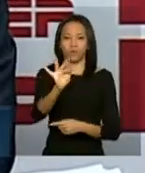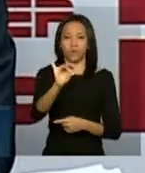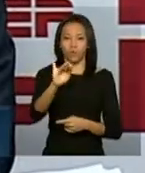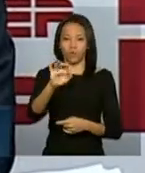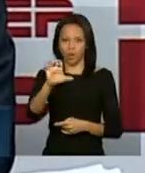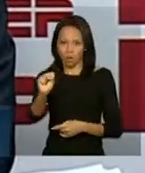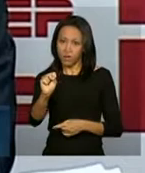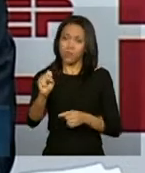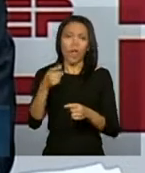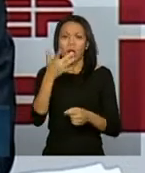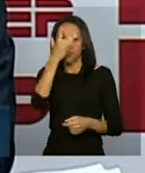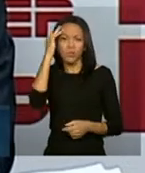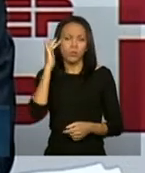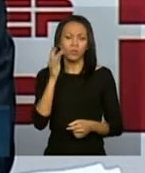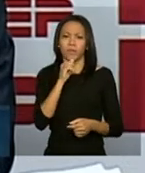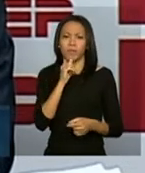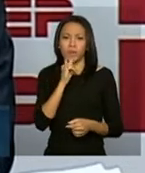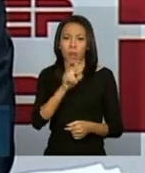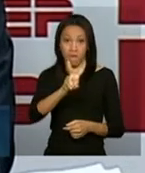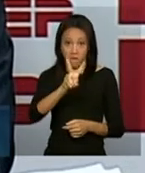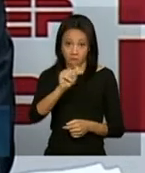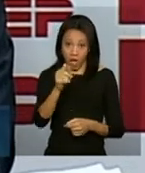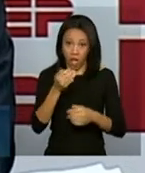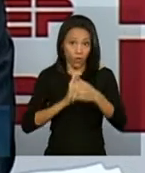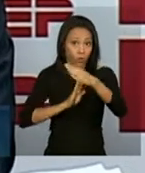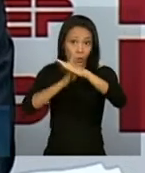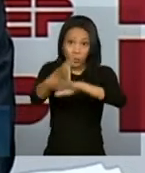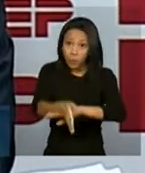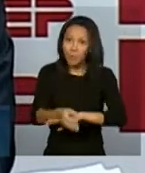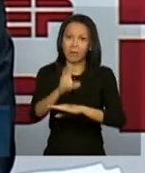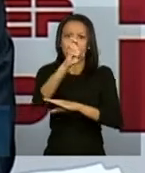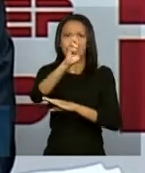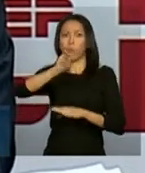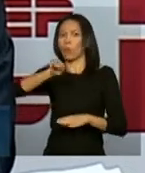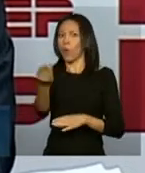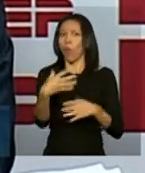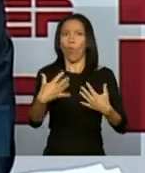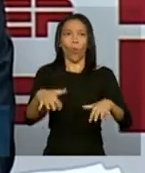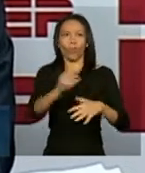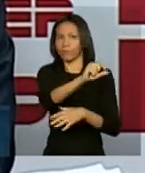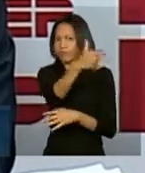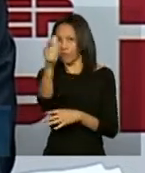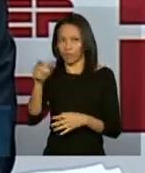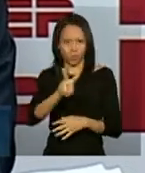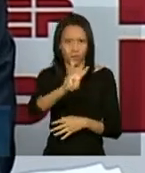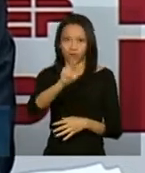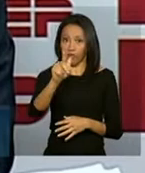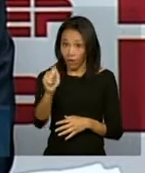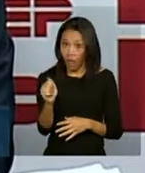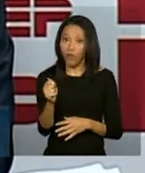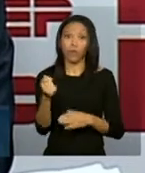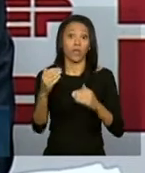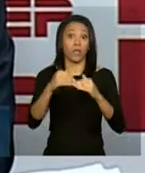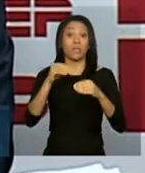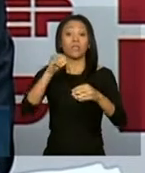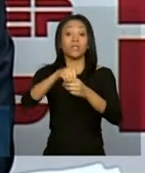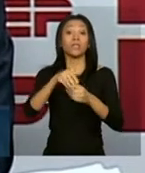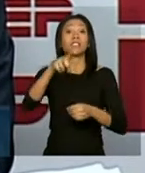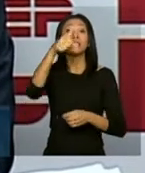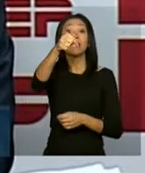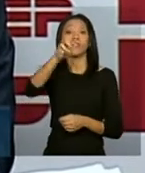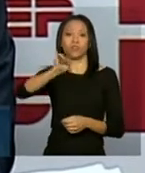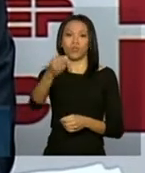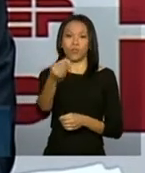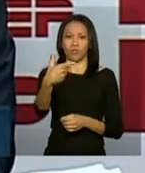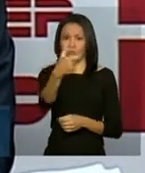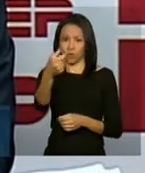aqueles que não entrarem, porque nós não temos vaga na universidade para 5 milhões de estudantes, não há. O curso superior no Brasil tem 7 milhões